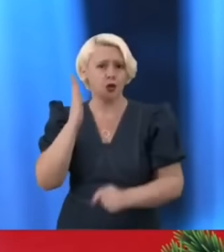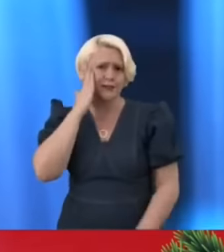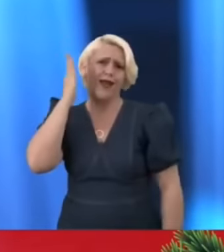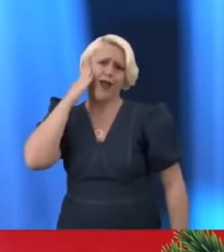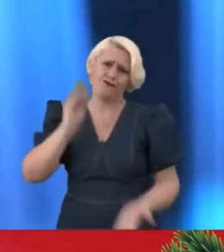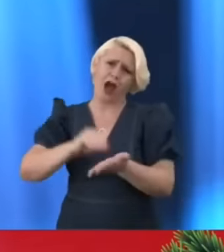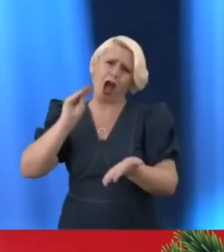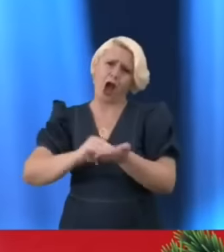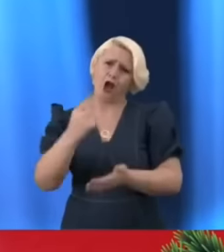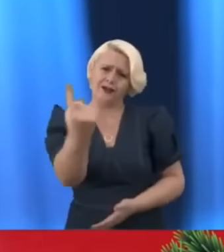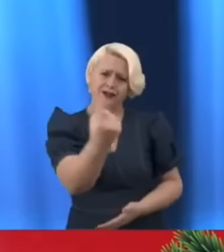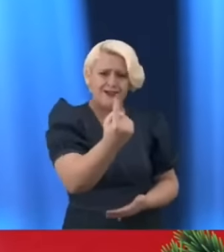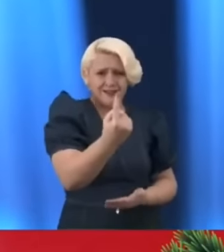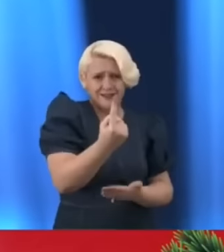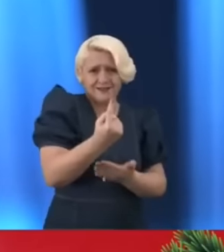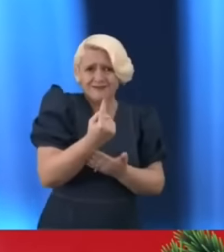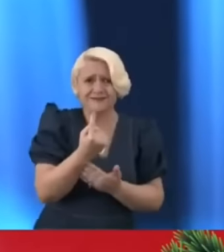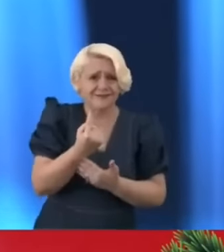falta você.